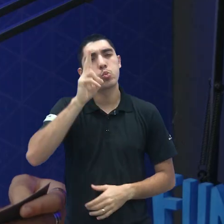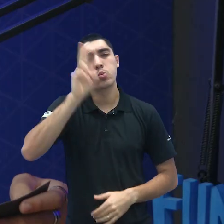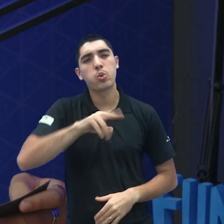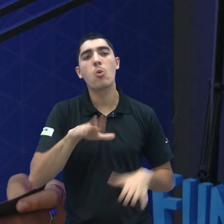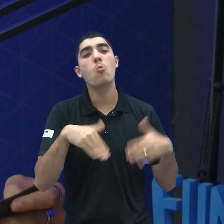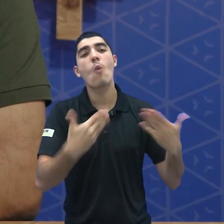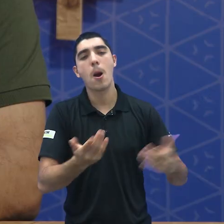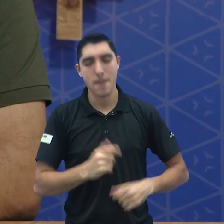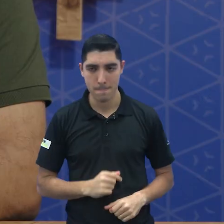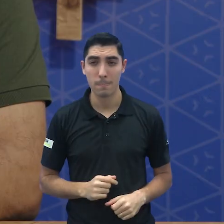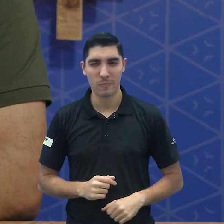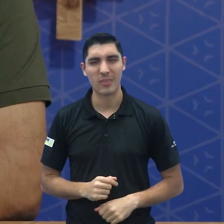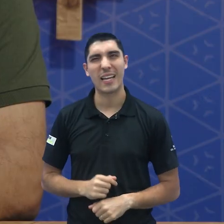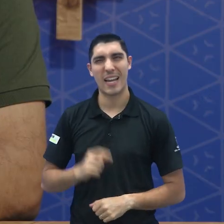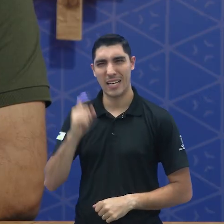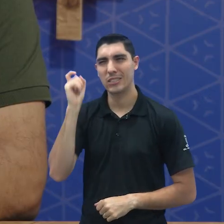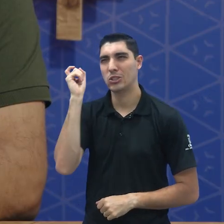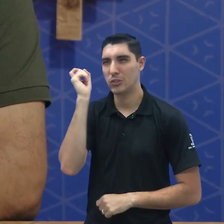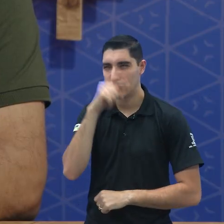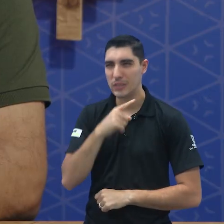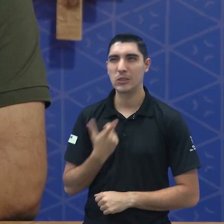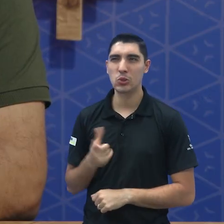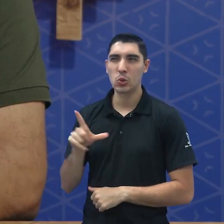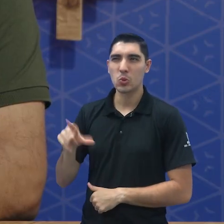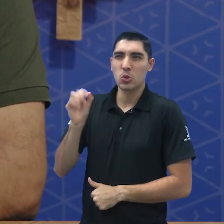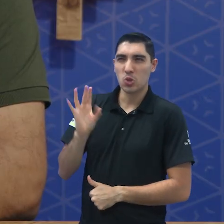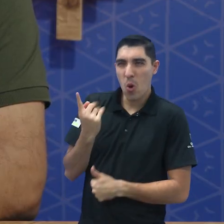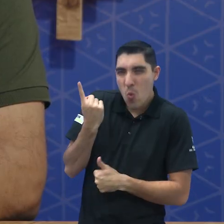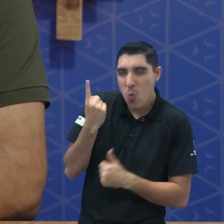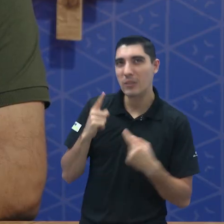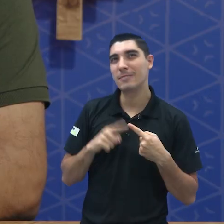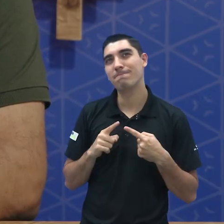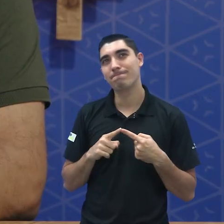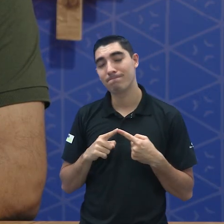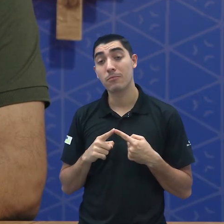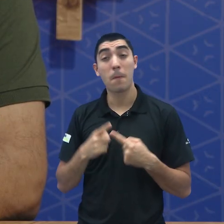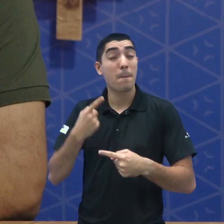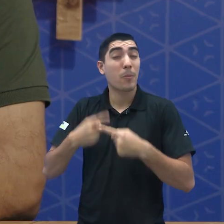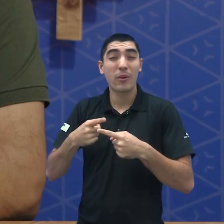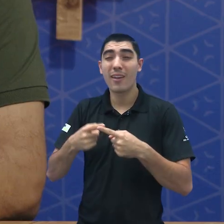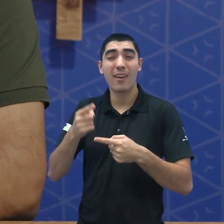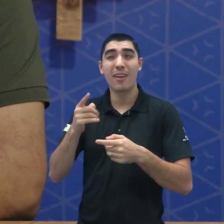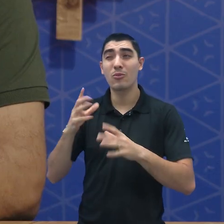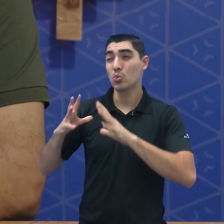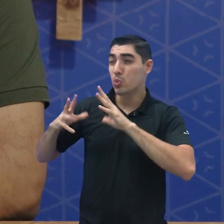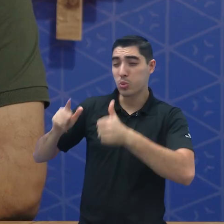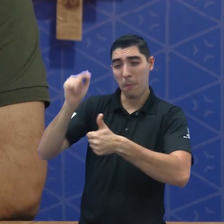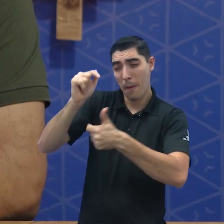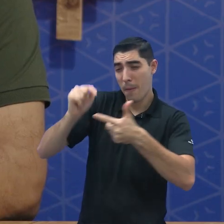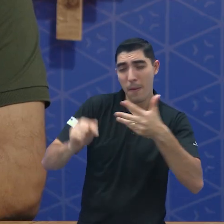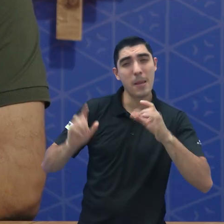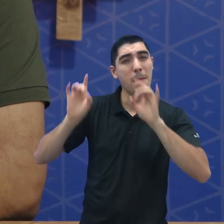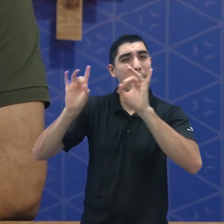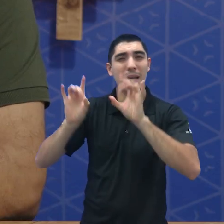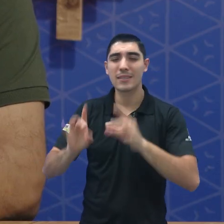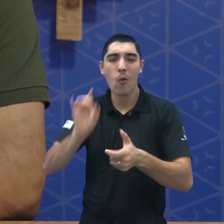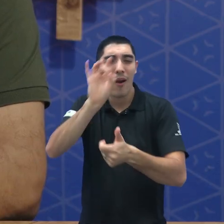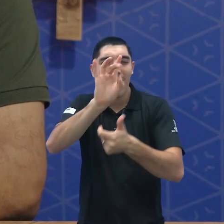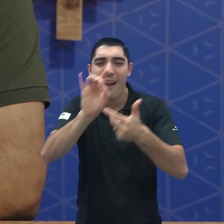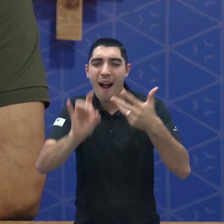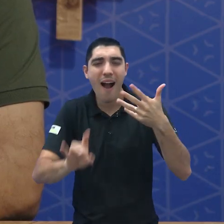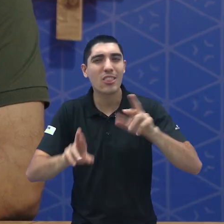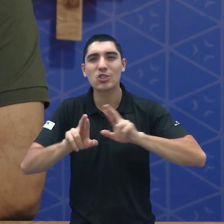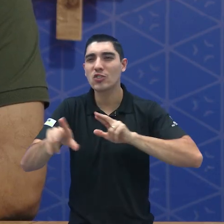hoje? Acho que é difícil a gente citar apenas uma, que todas são especiais, cada uma tem a sua